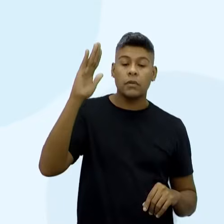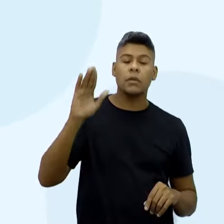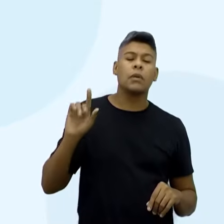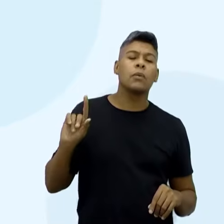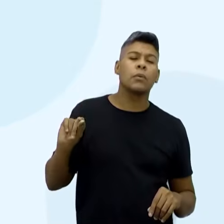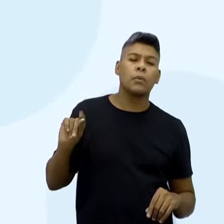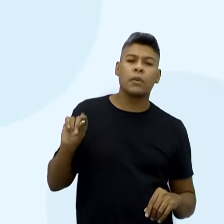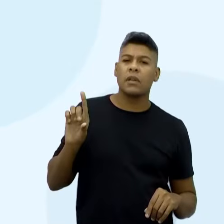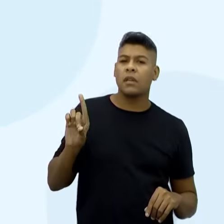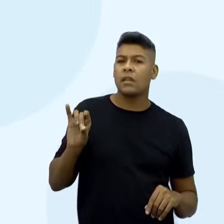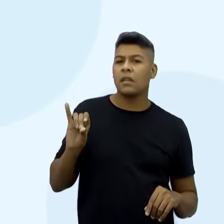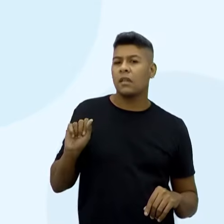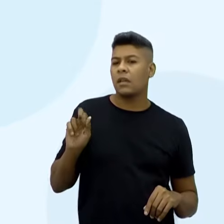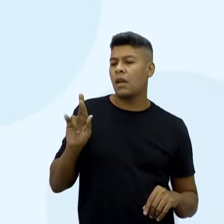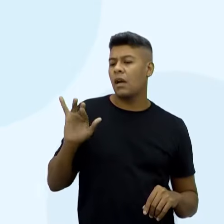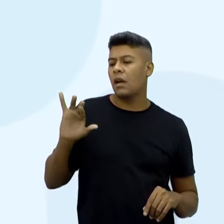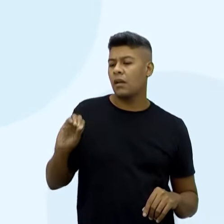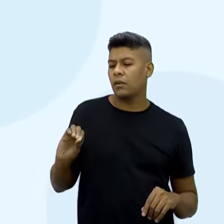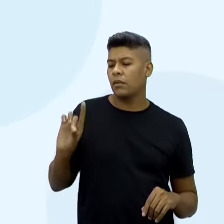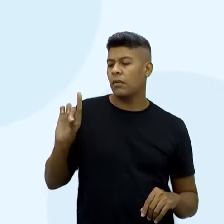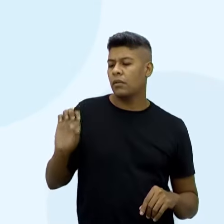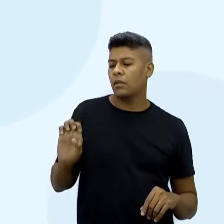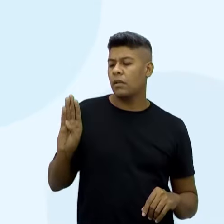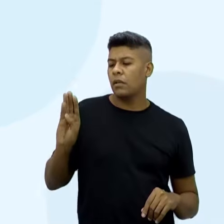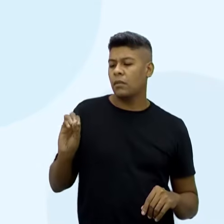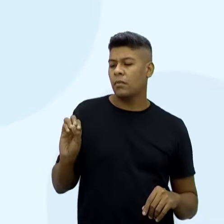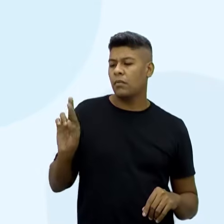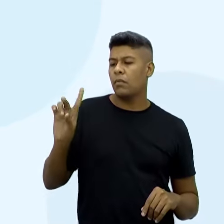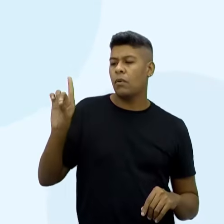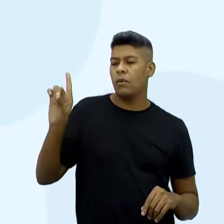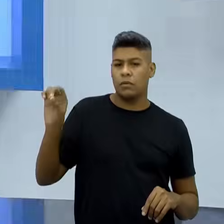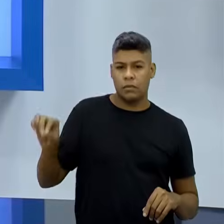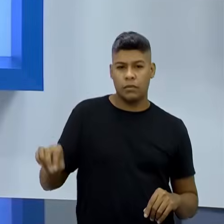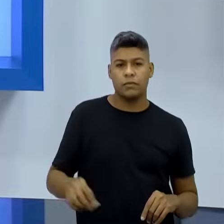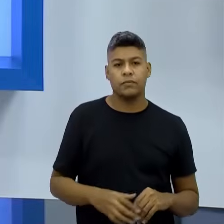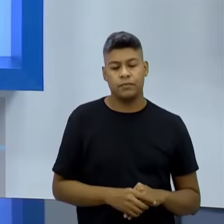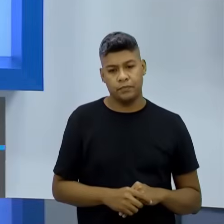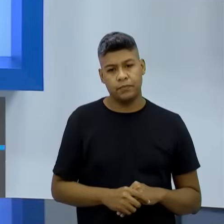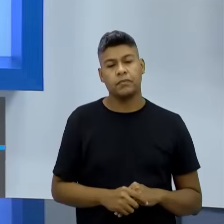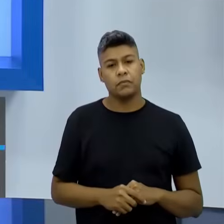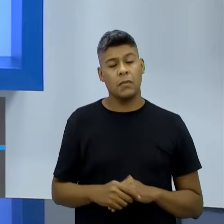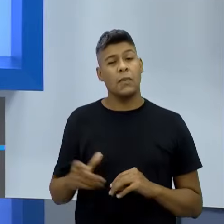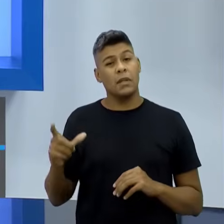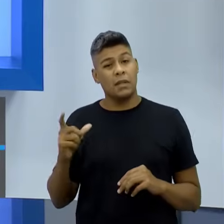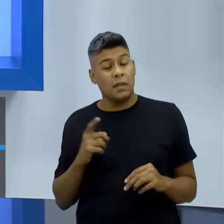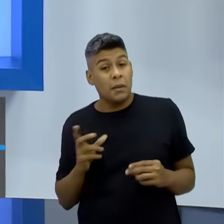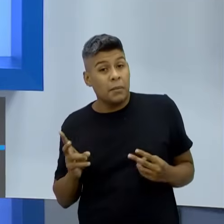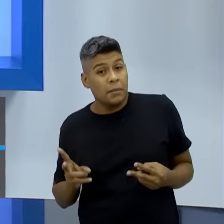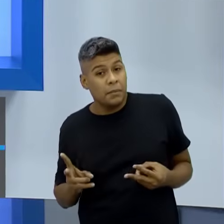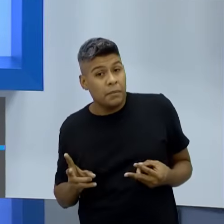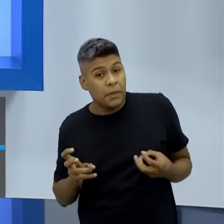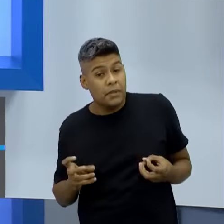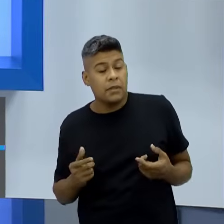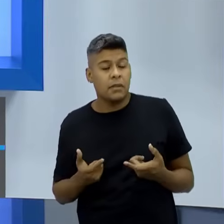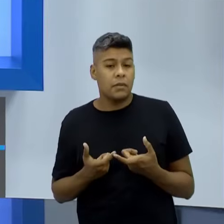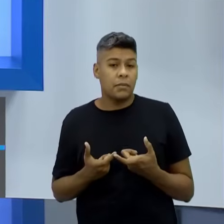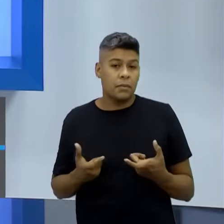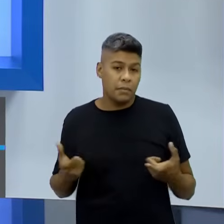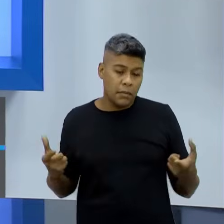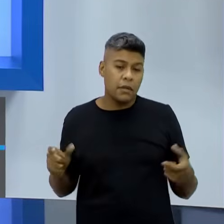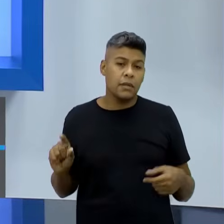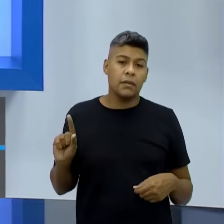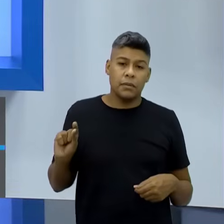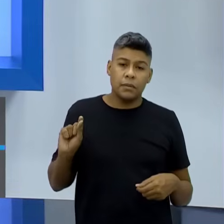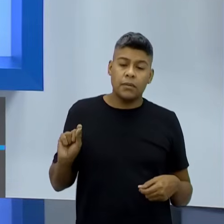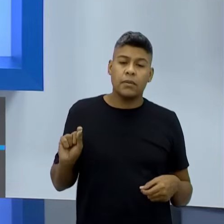um diário de bordo. Então aí vocês, vão ter uma percepção um pouco maior a respeito do que é